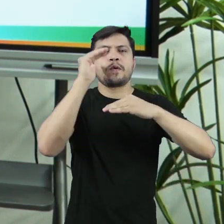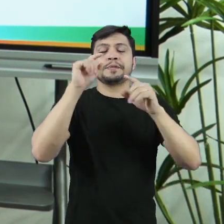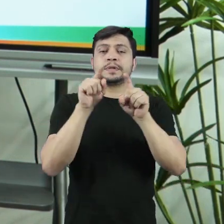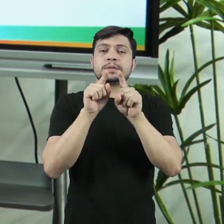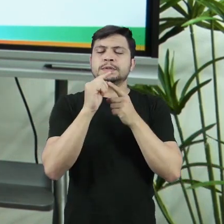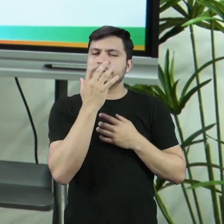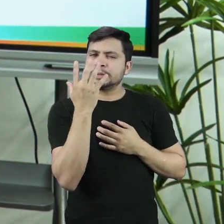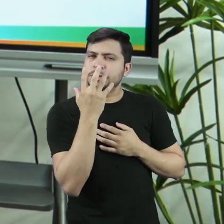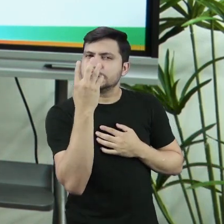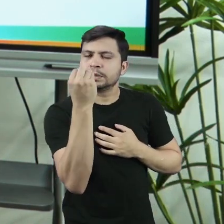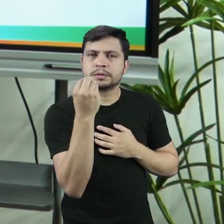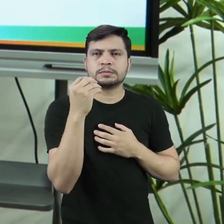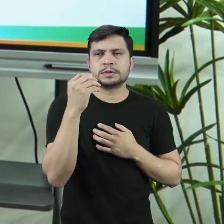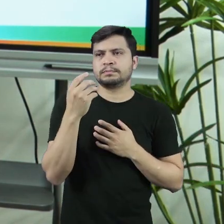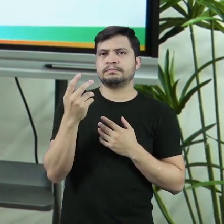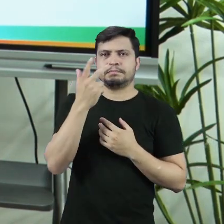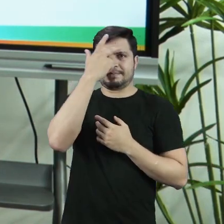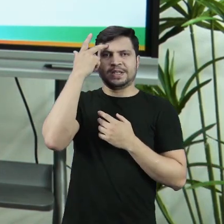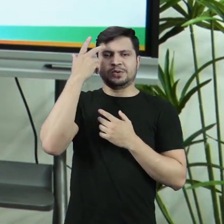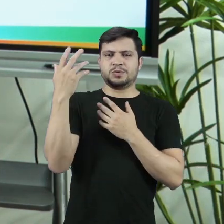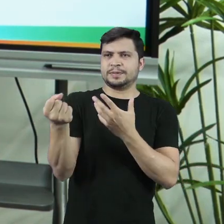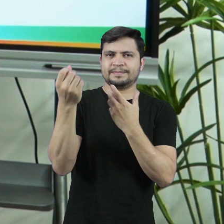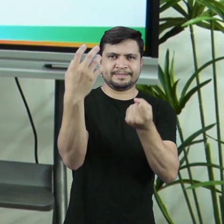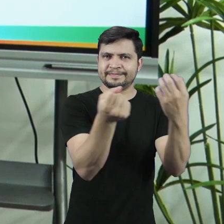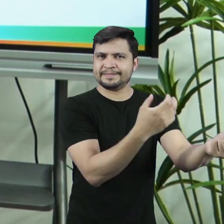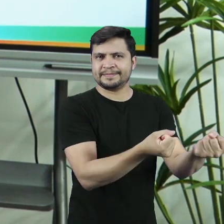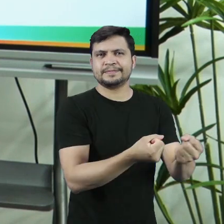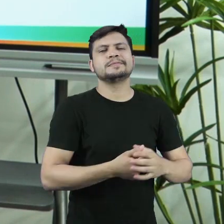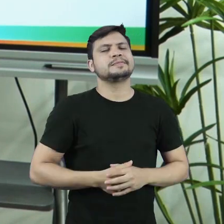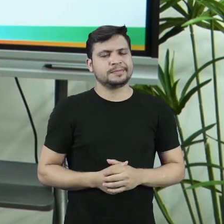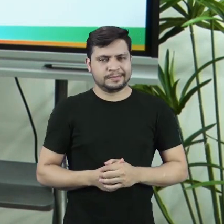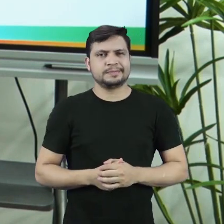mentes. Um outro ponto para a gente não perder de vista